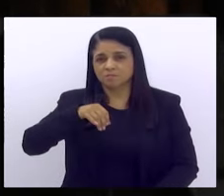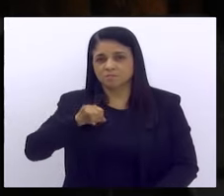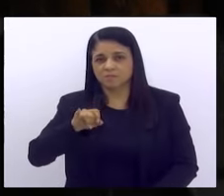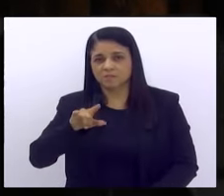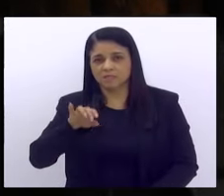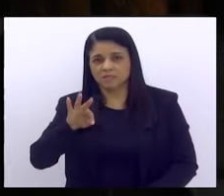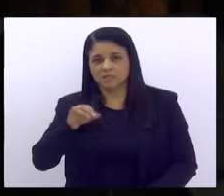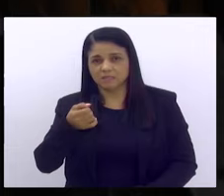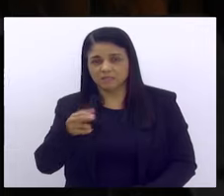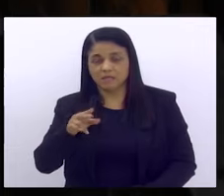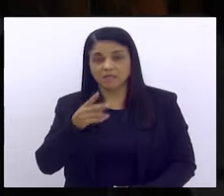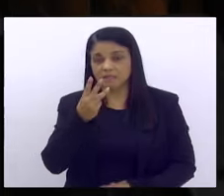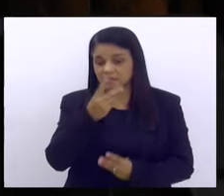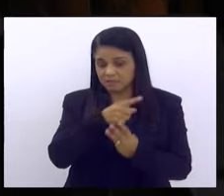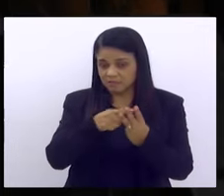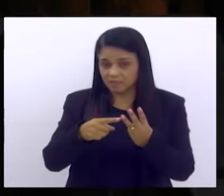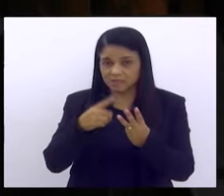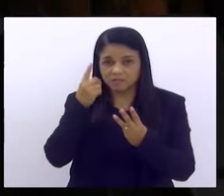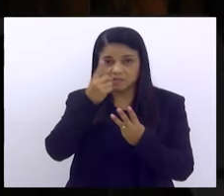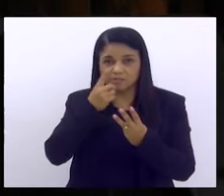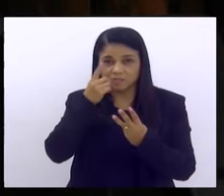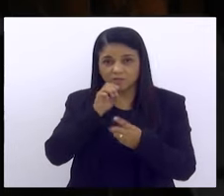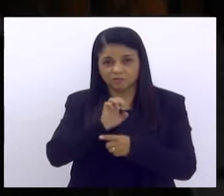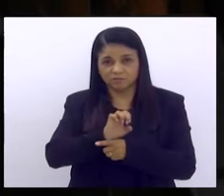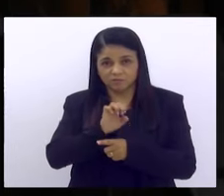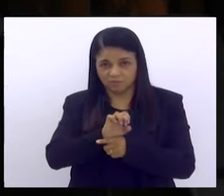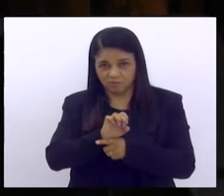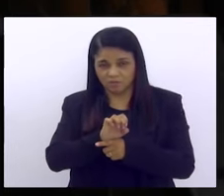três deputados estaduais que não estavam ali